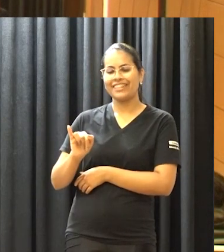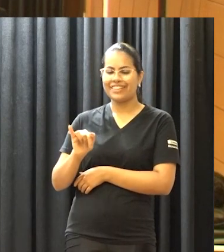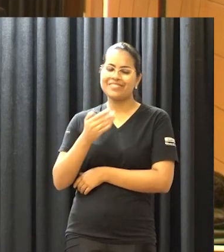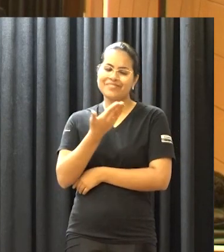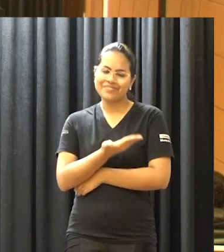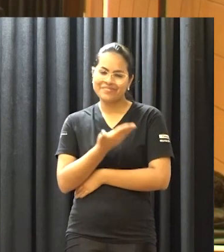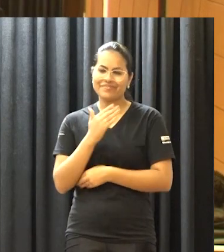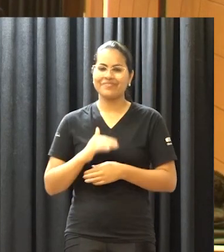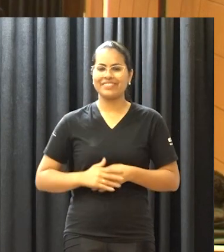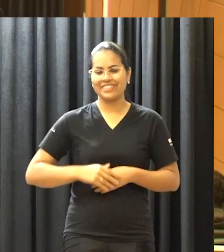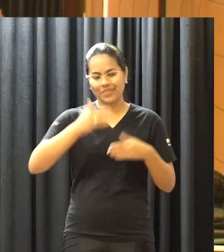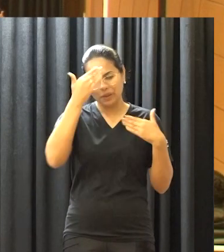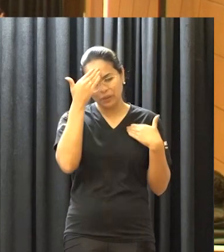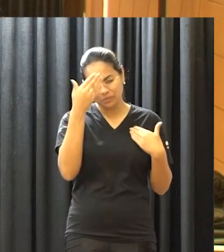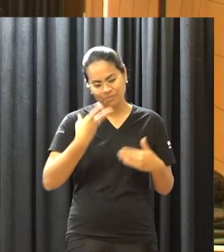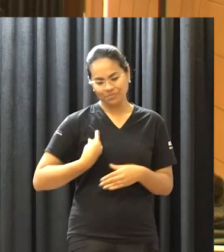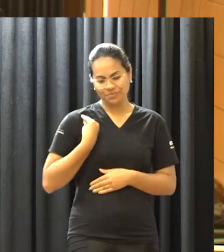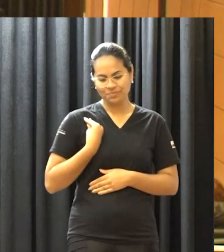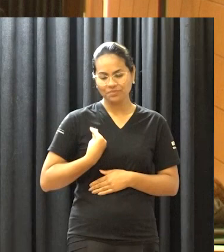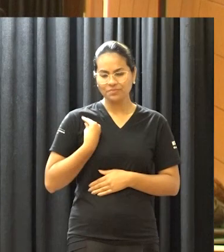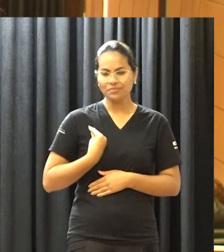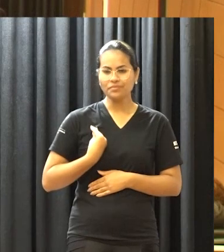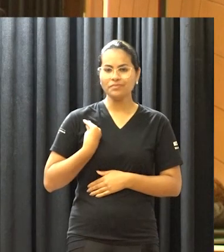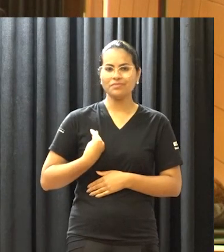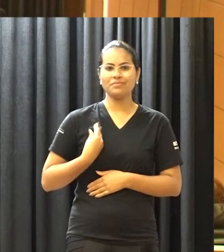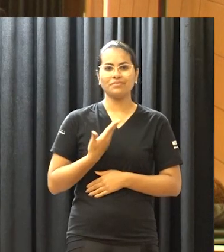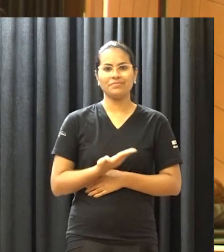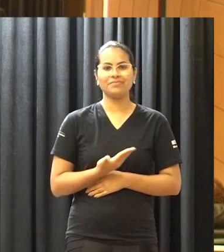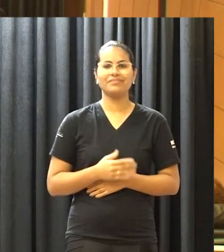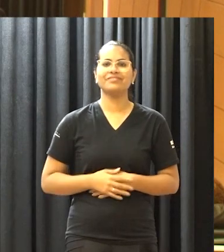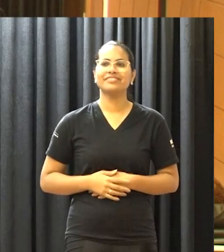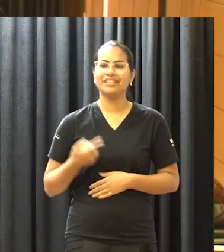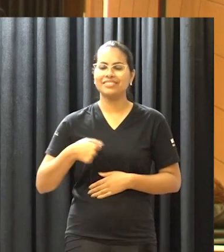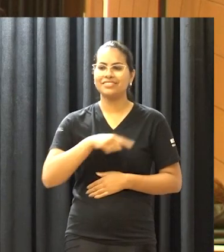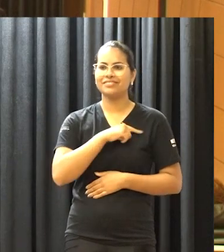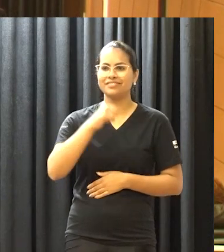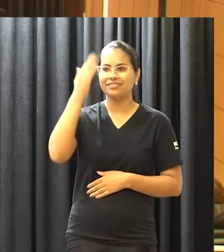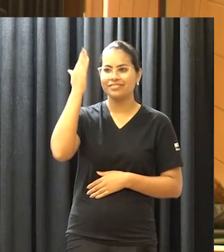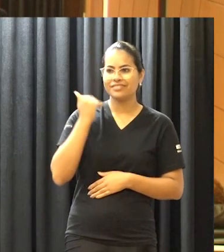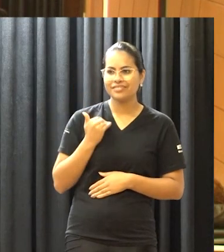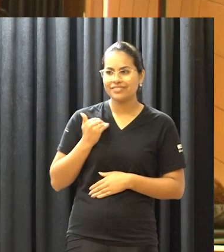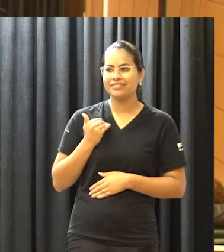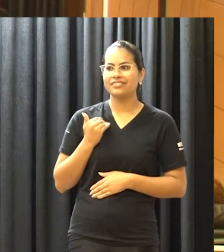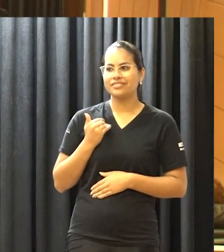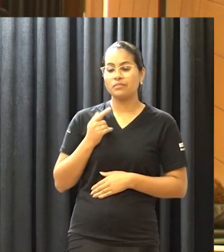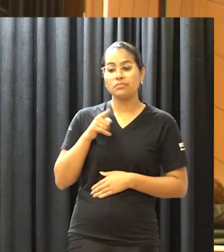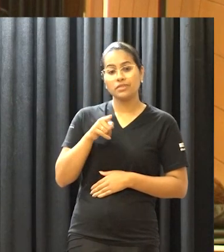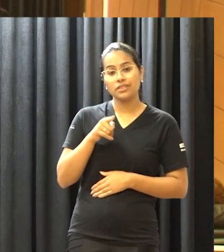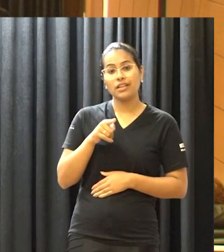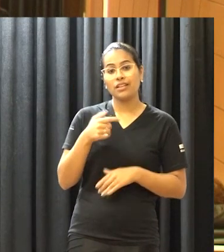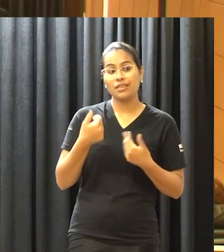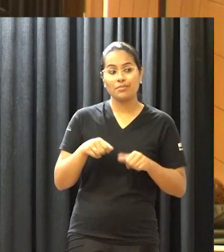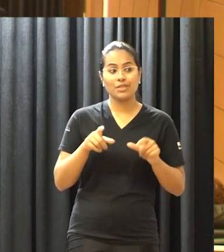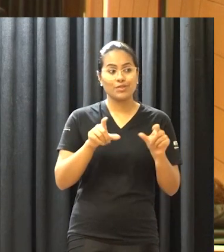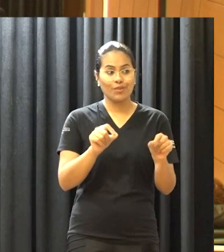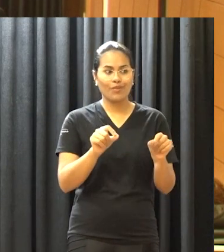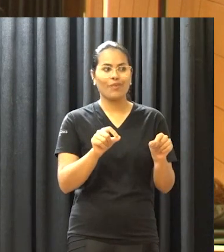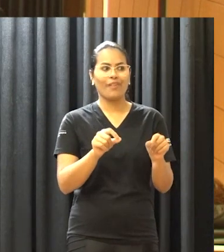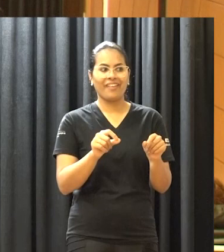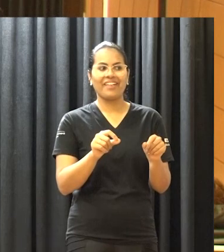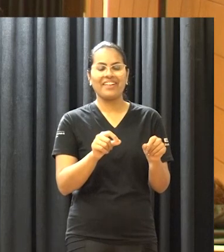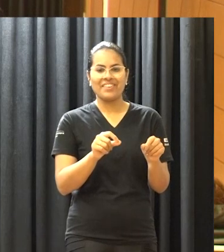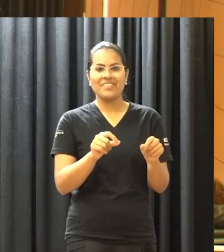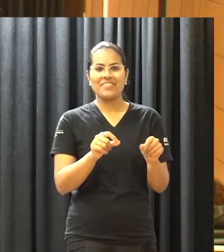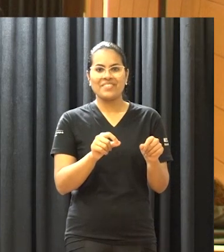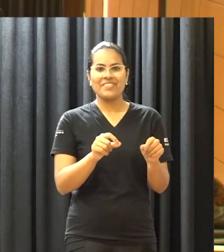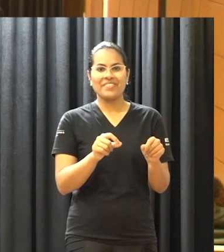E agradeço muito a presença, né? A gente sabe que a Anaí teve que se desdobrar na agenda aqui para estar conosco.